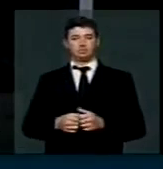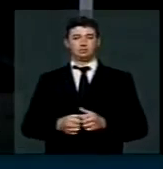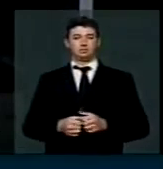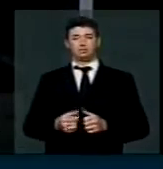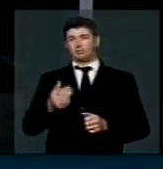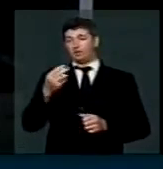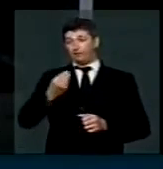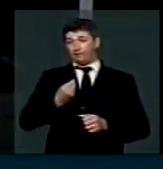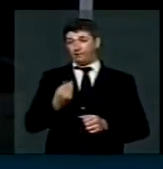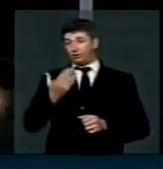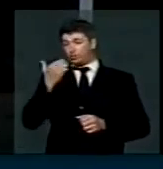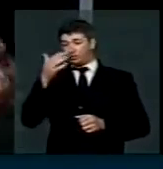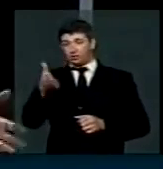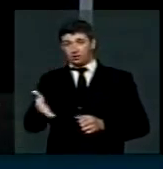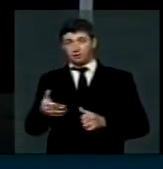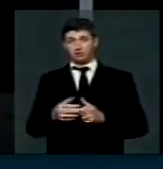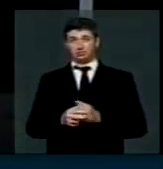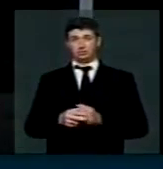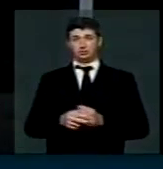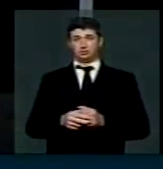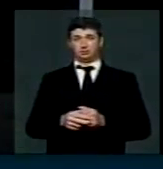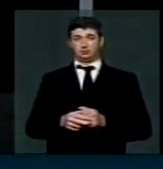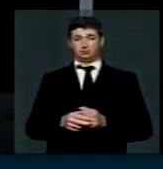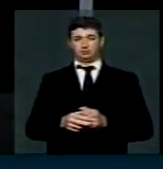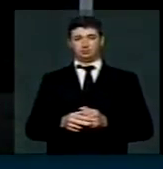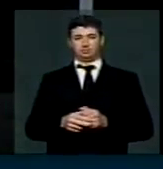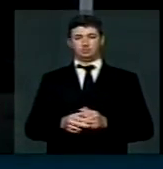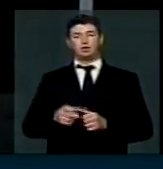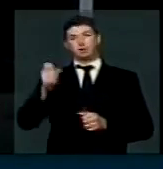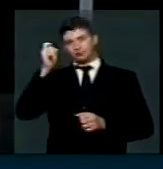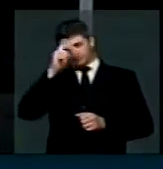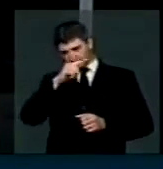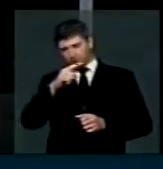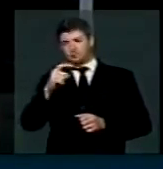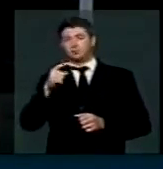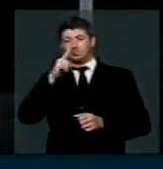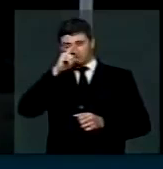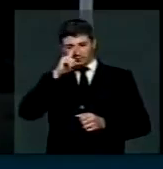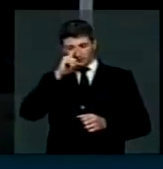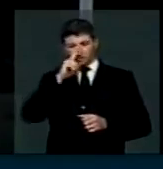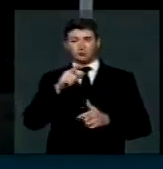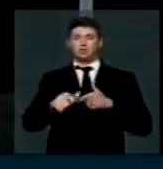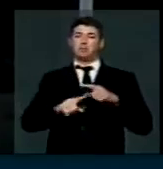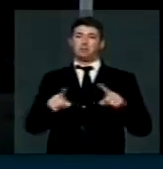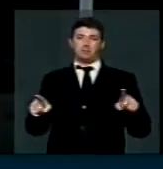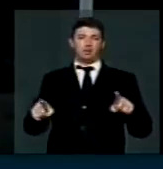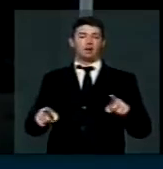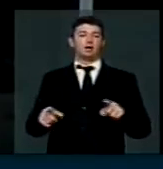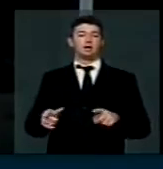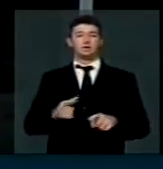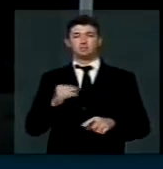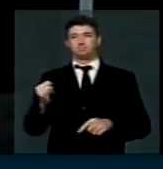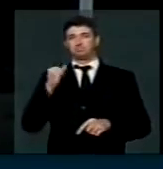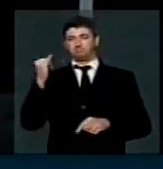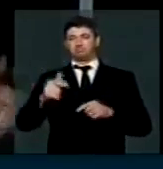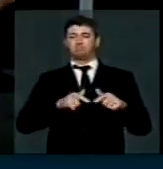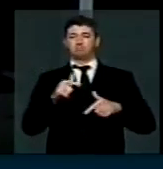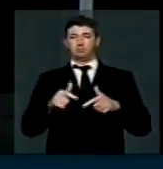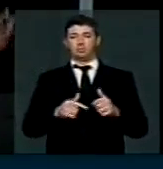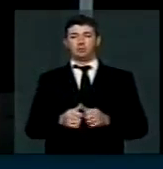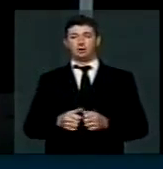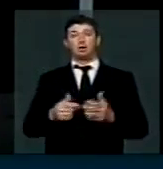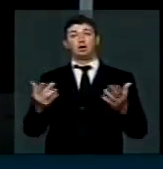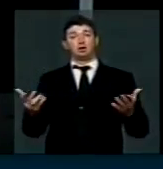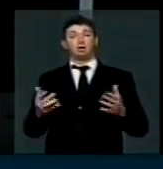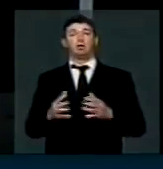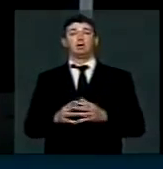que sobrevivem desta atividade, que apesar de árdua, perigosa, ela tem uma importância muito grande para o país.